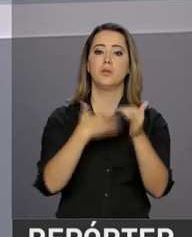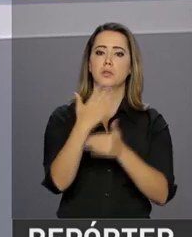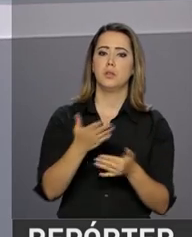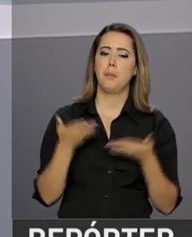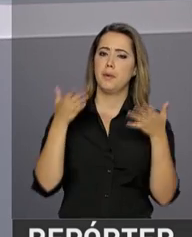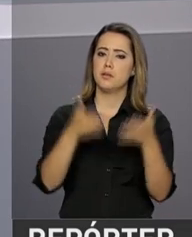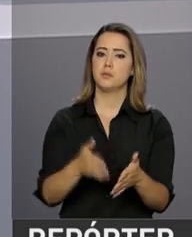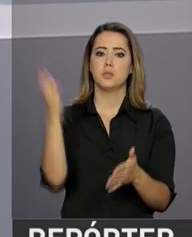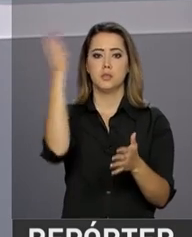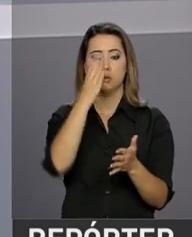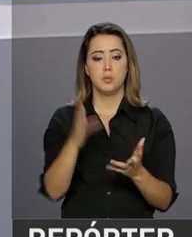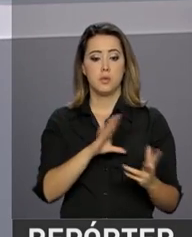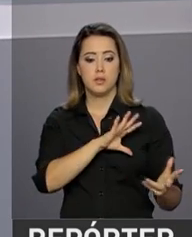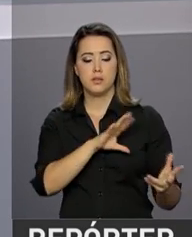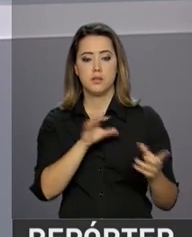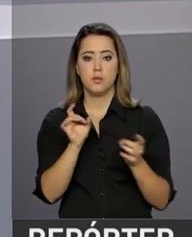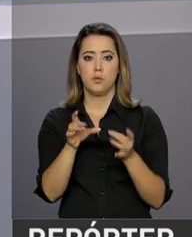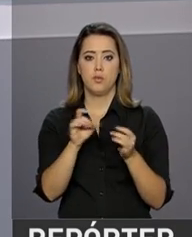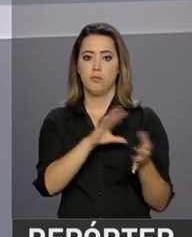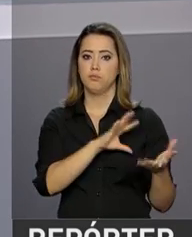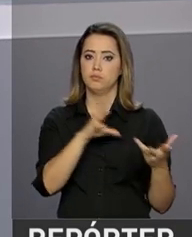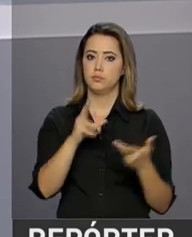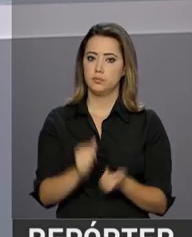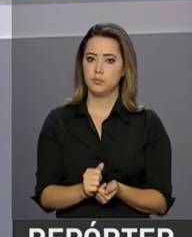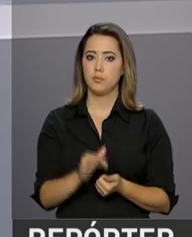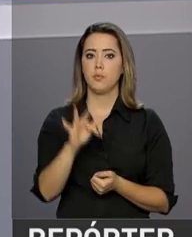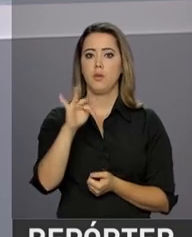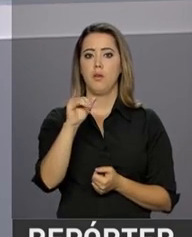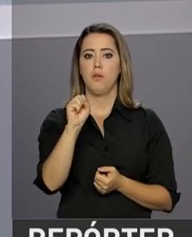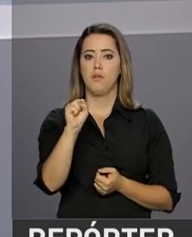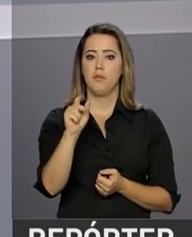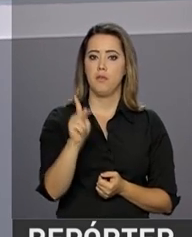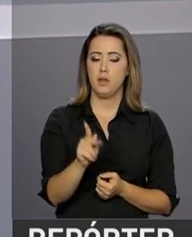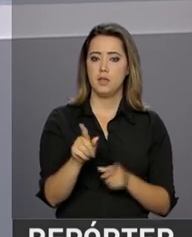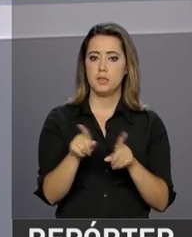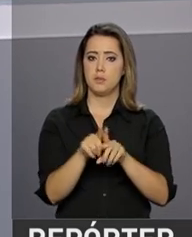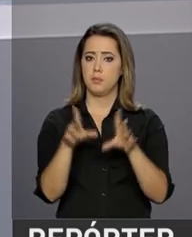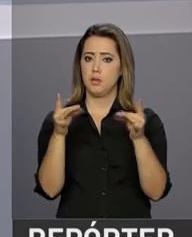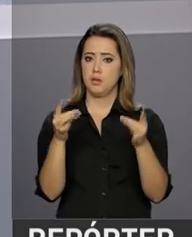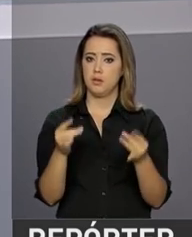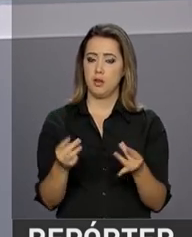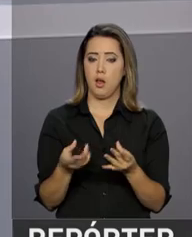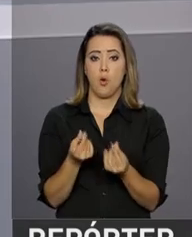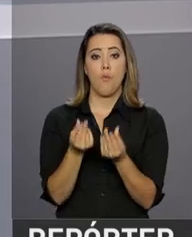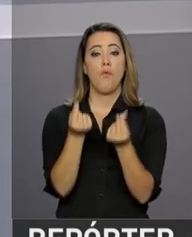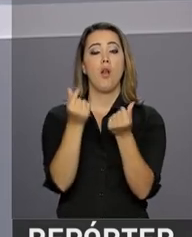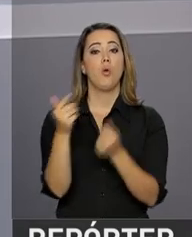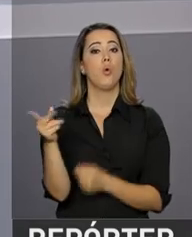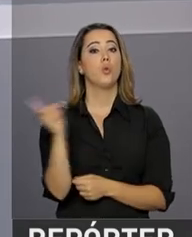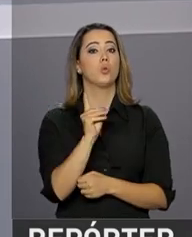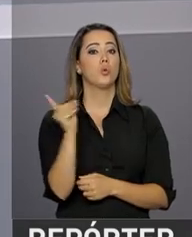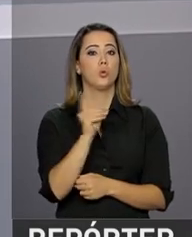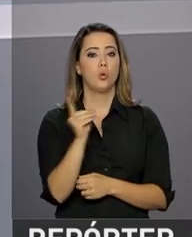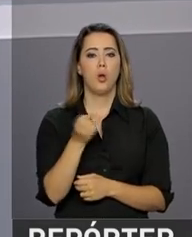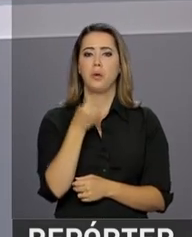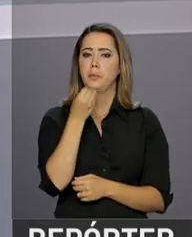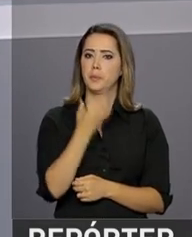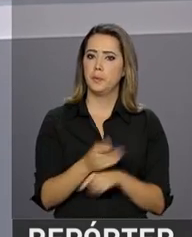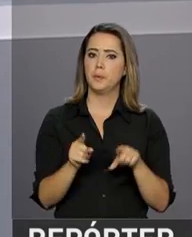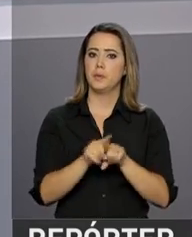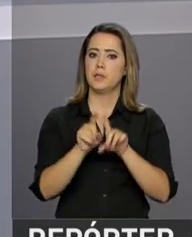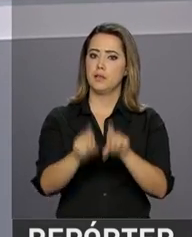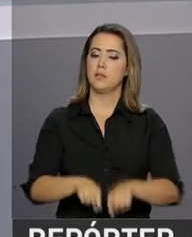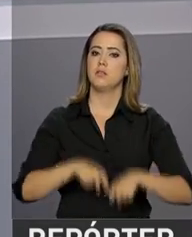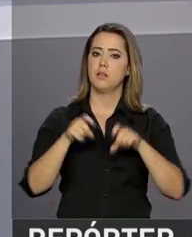participação Brasileira no comércio mundial a FIESP destaca também a taxa de câmbio favorável e a safra recorde